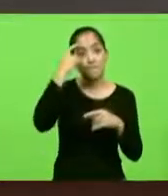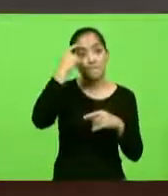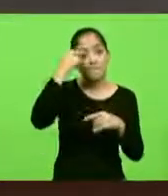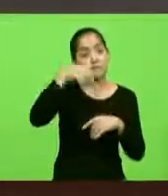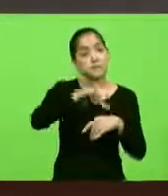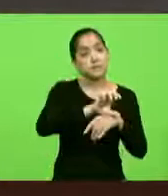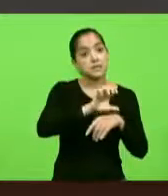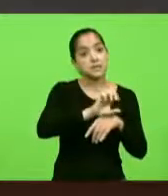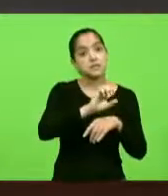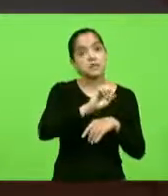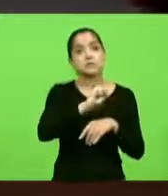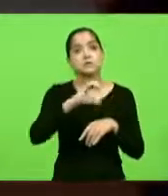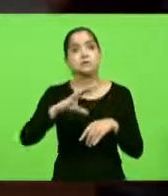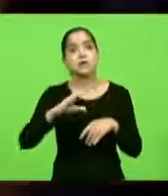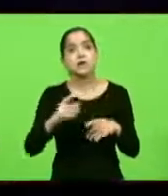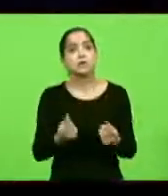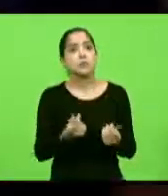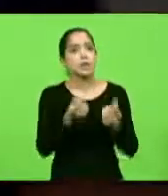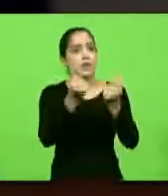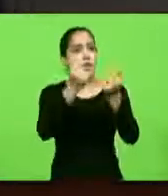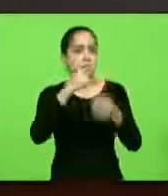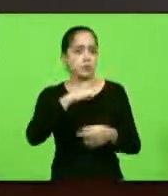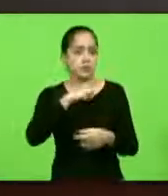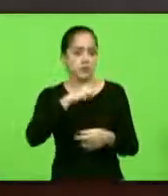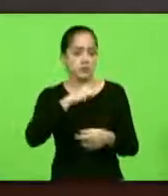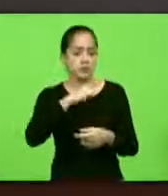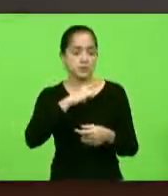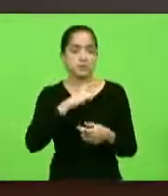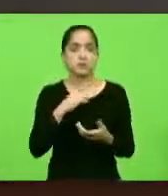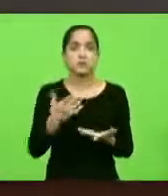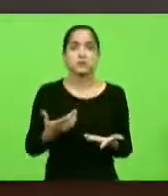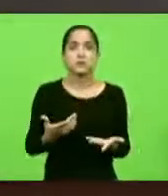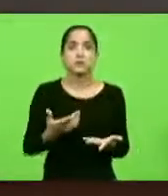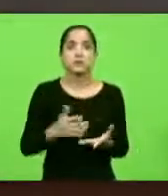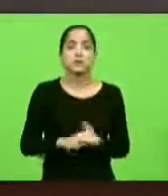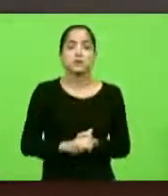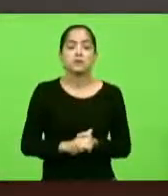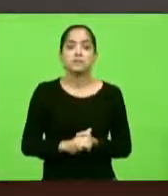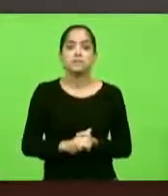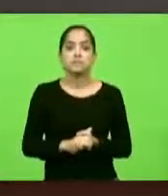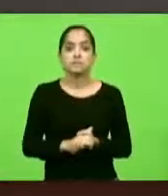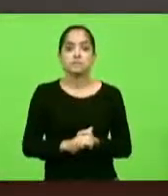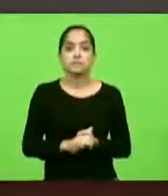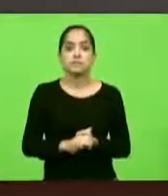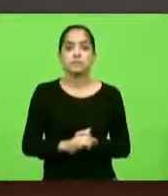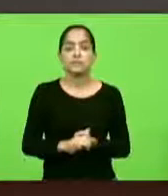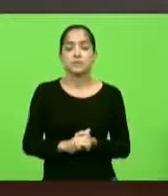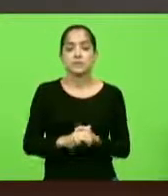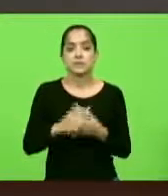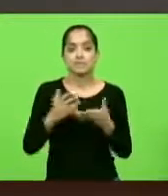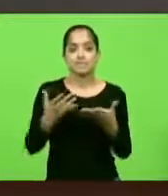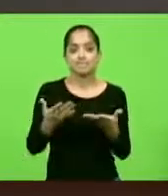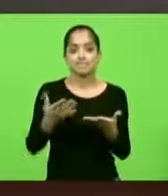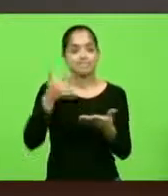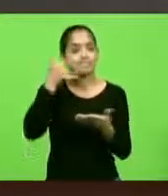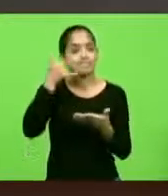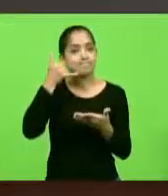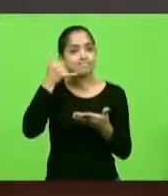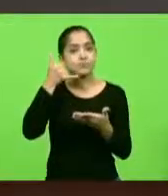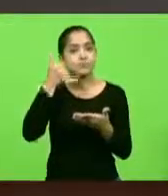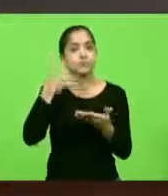retornam. O deputado Silvio me telefonou no final de semana e me deixou numa condição um pouco